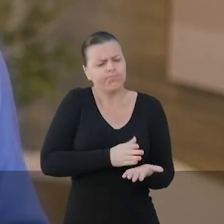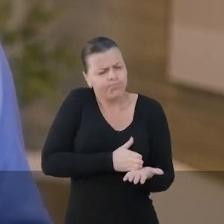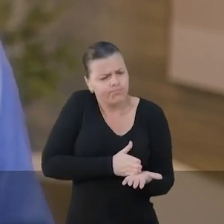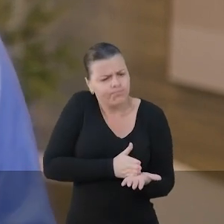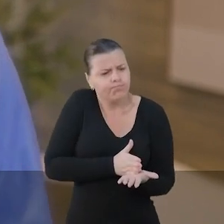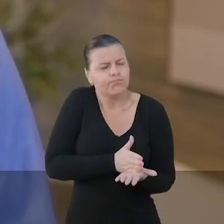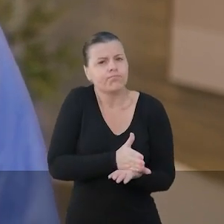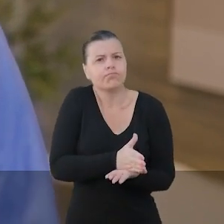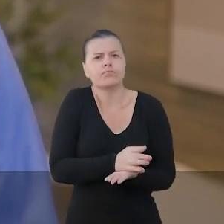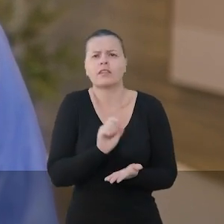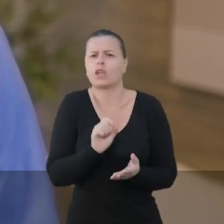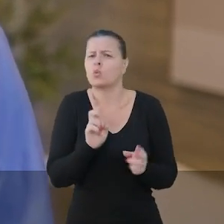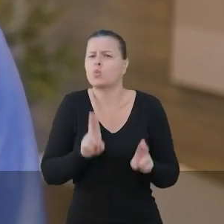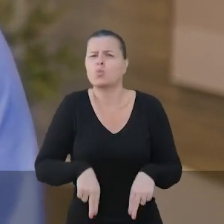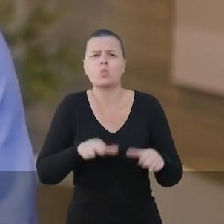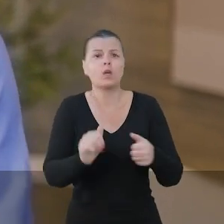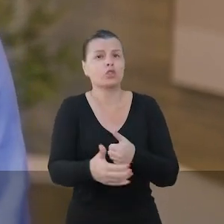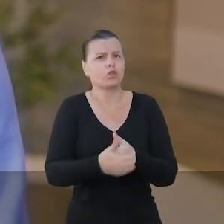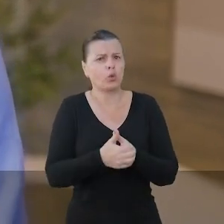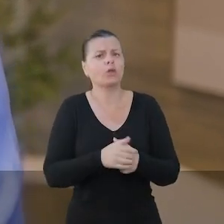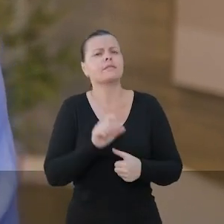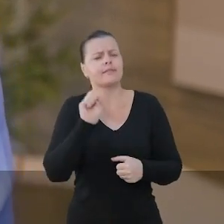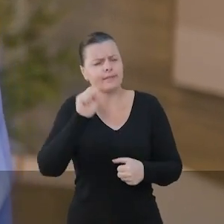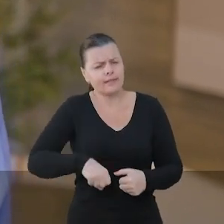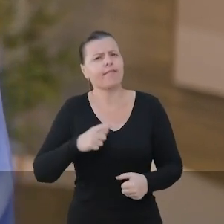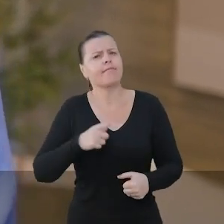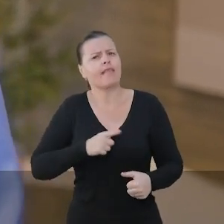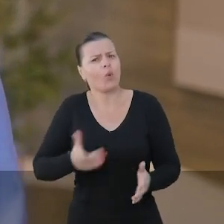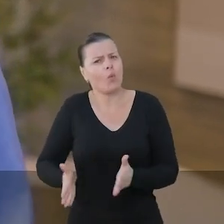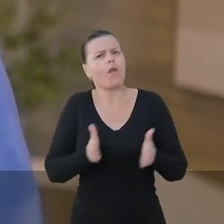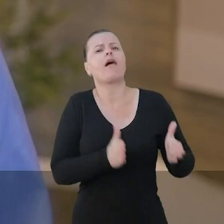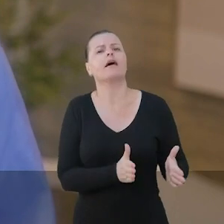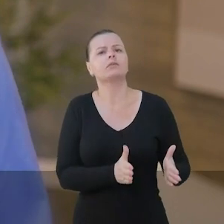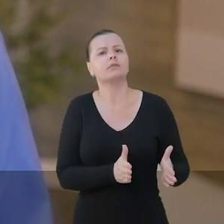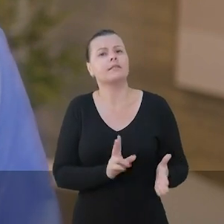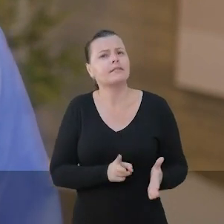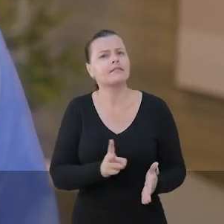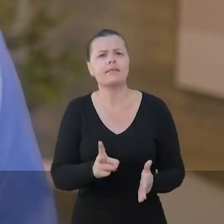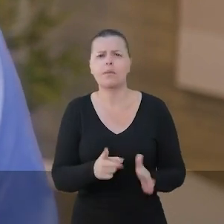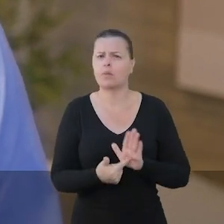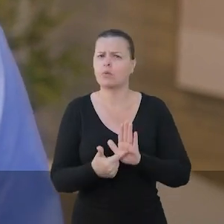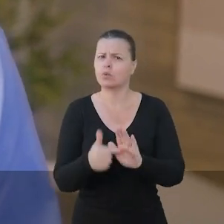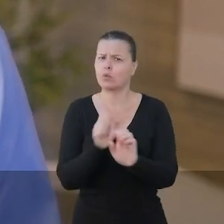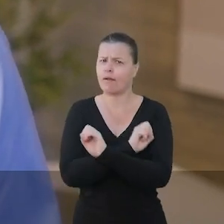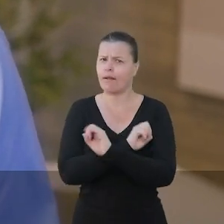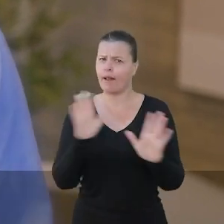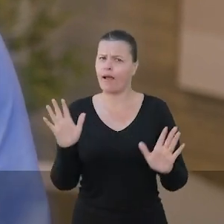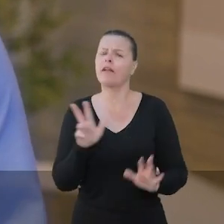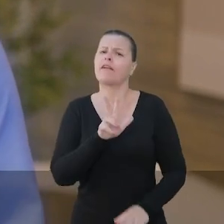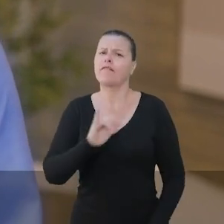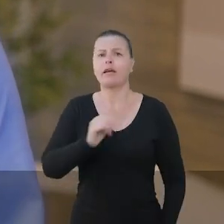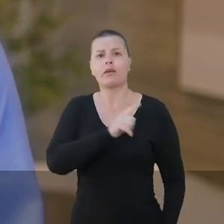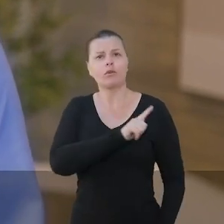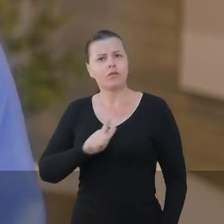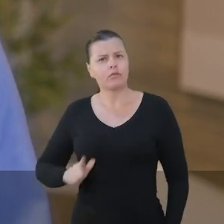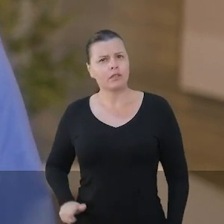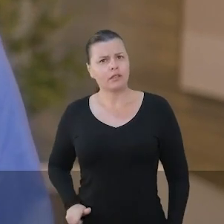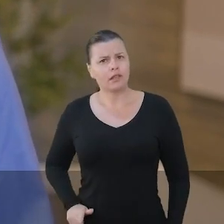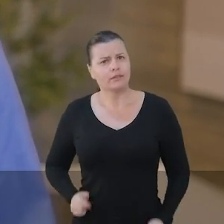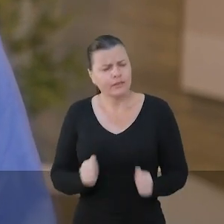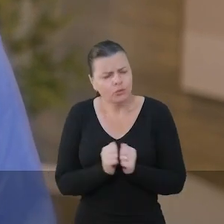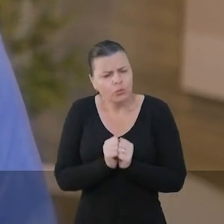com lealdade de quem nunca escondeu que tem lado e que sempre deixou claro que vai